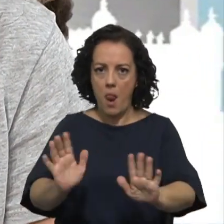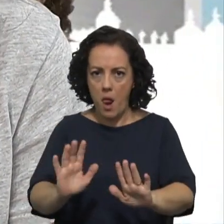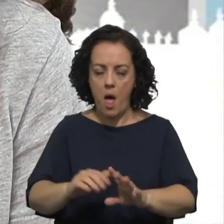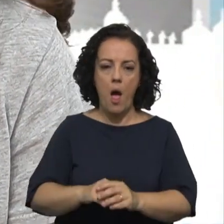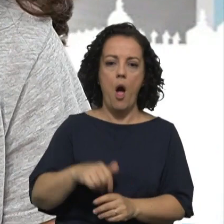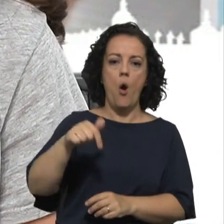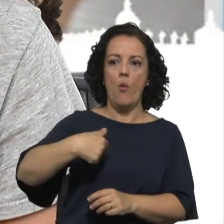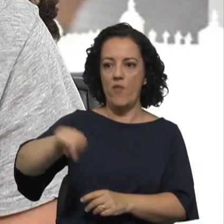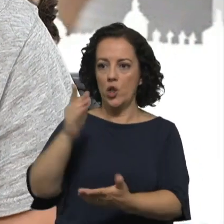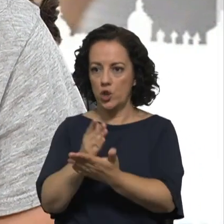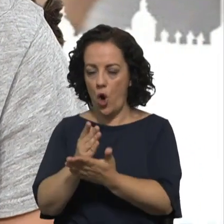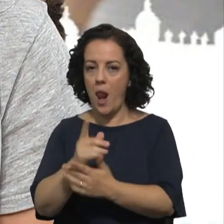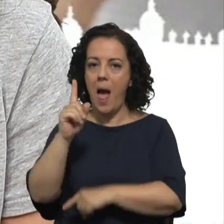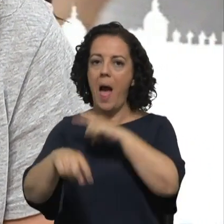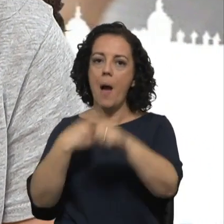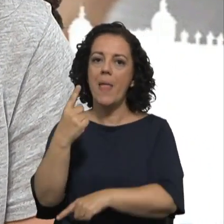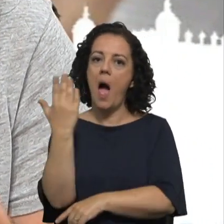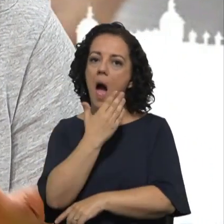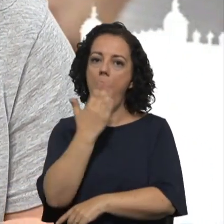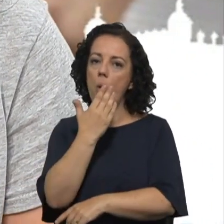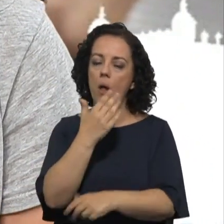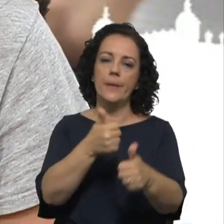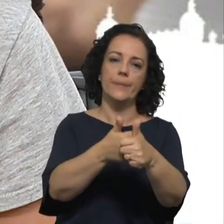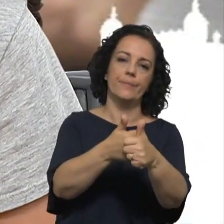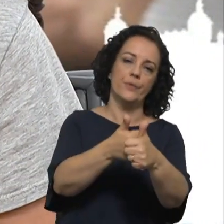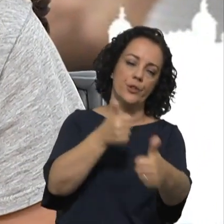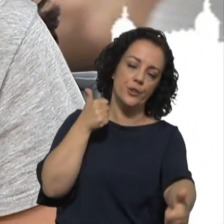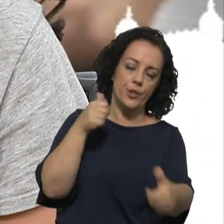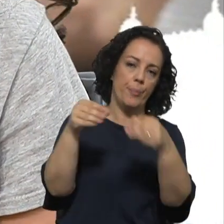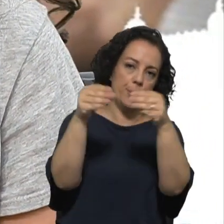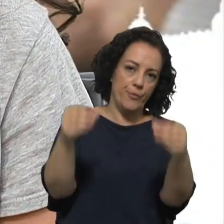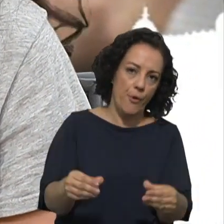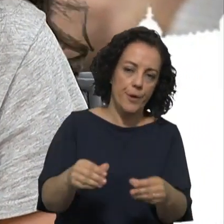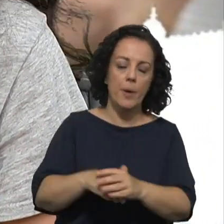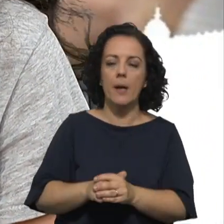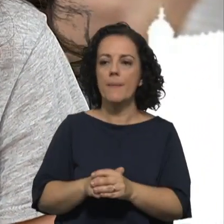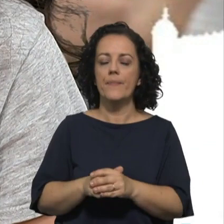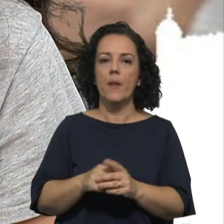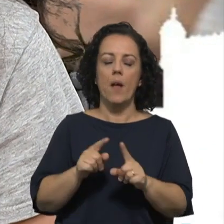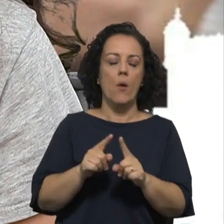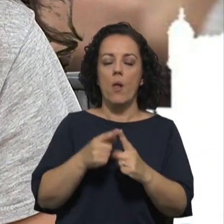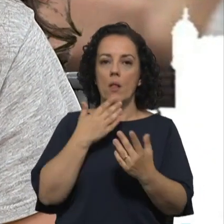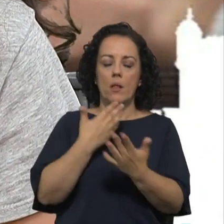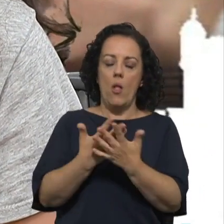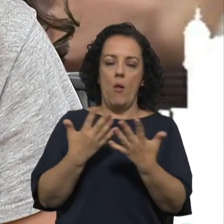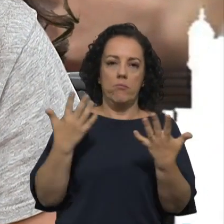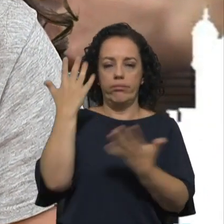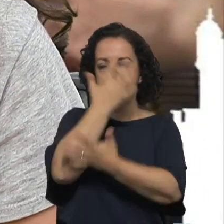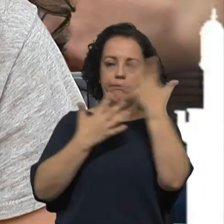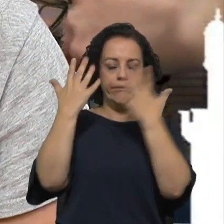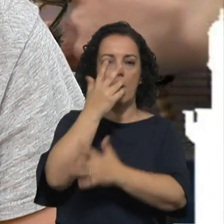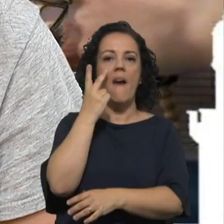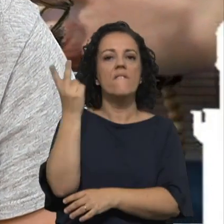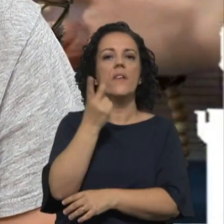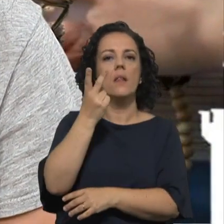vais à escola, amanhã ficas a ter aulas via plataformas digitais. Isto teve impacto na nossa saúde mental.